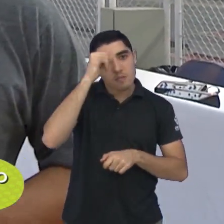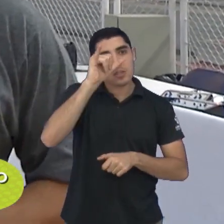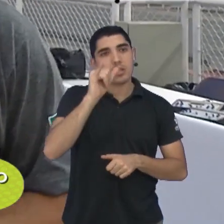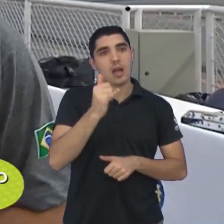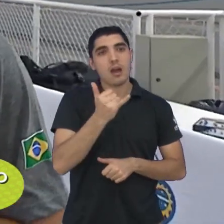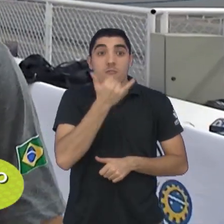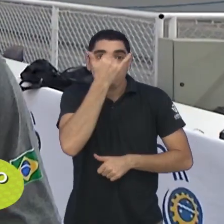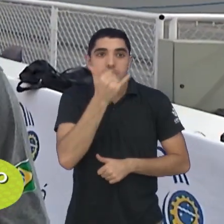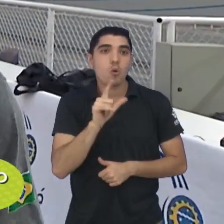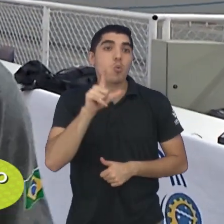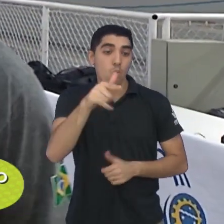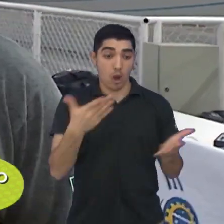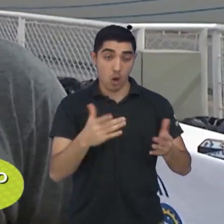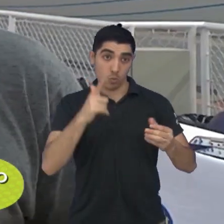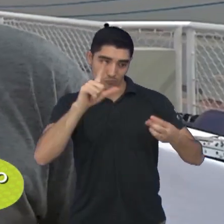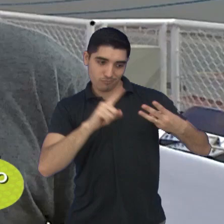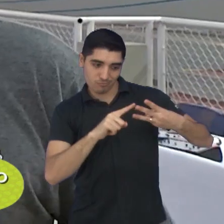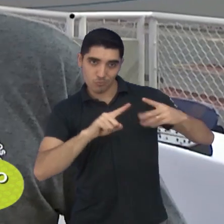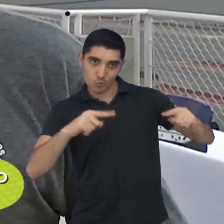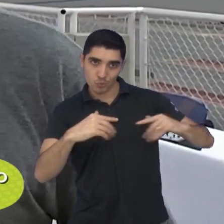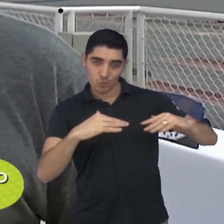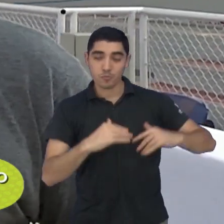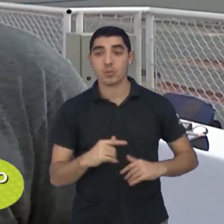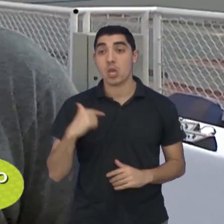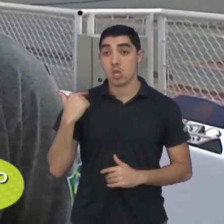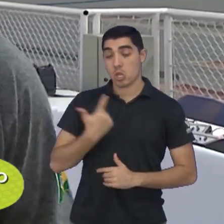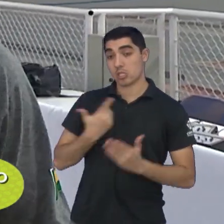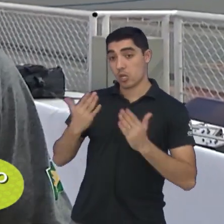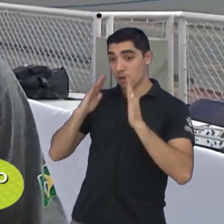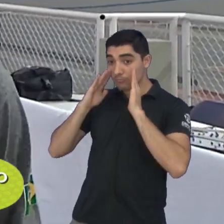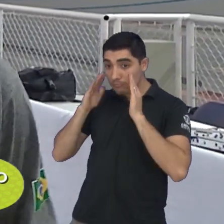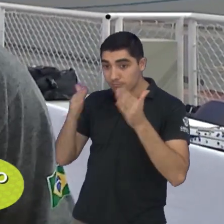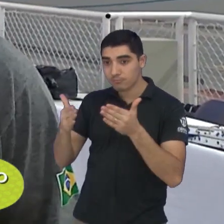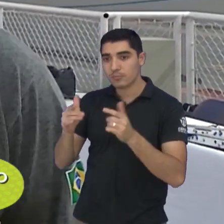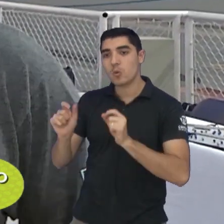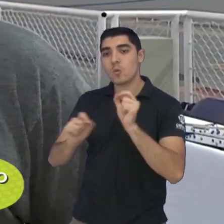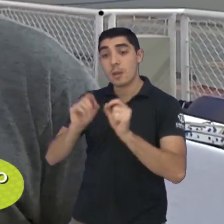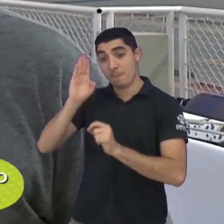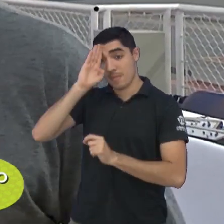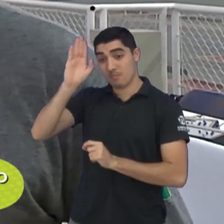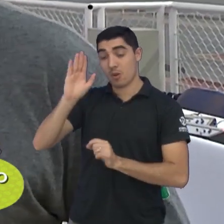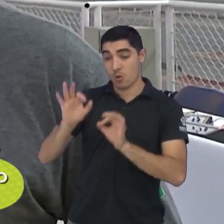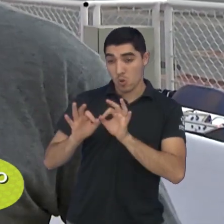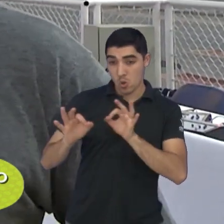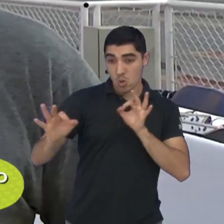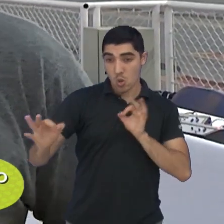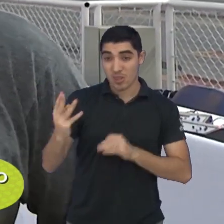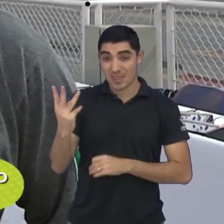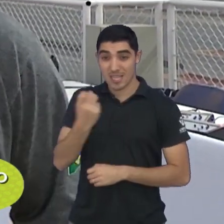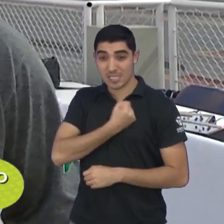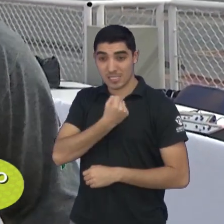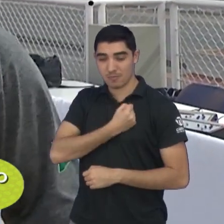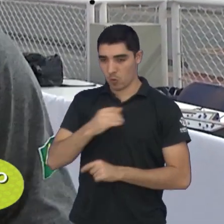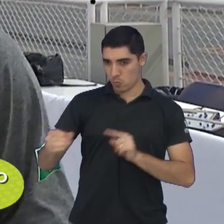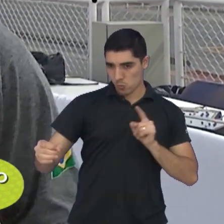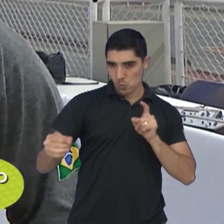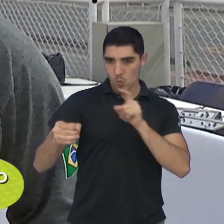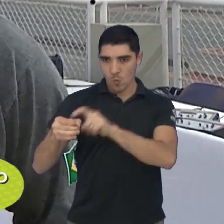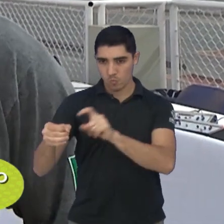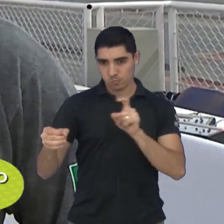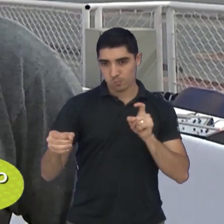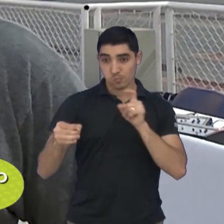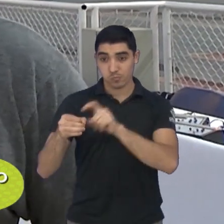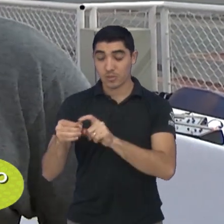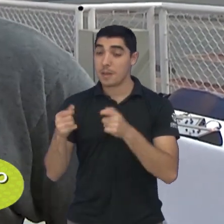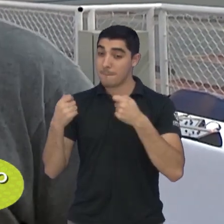o nosso foco principal, melhorar o nosso aproveitamento, principalmente nos lances livres e arremesso de três pontos. Um detalhe que a gente tem